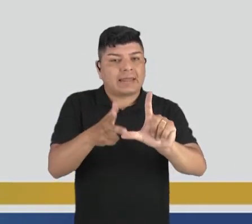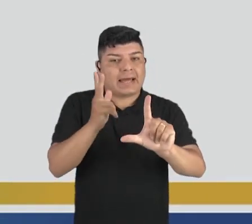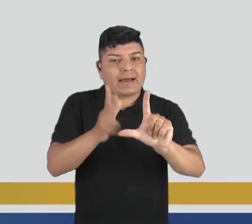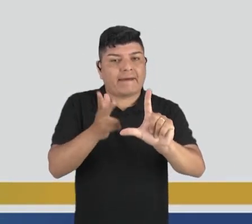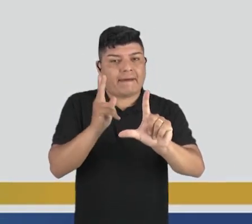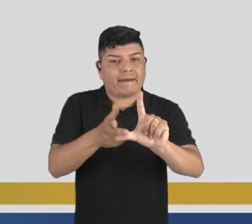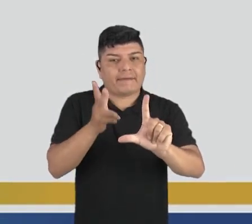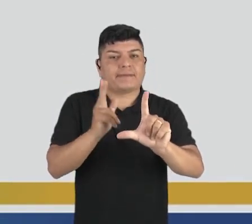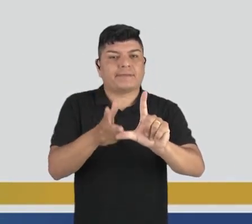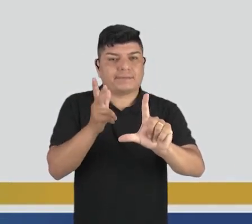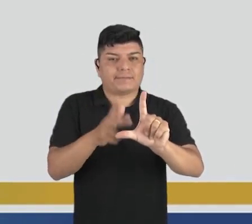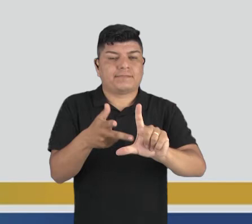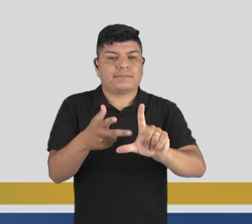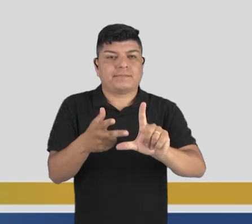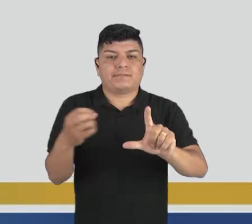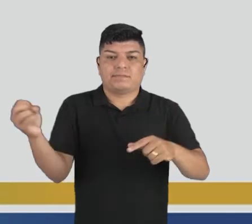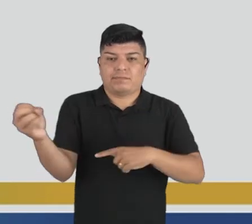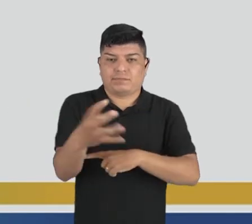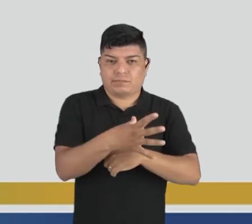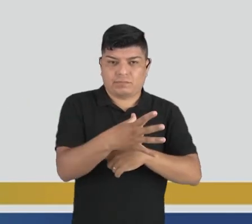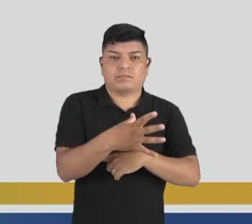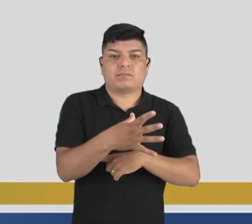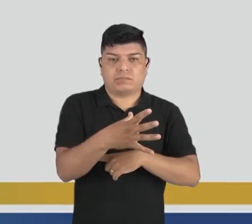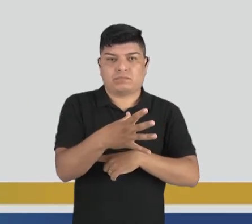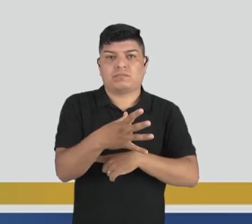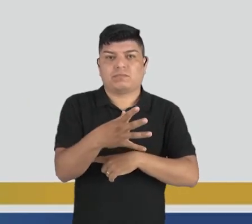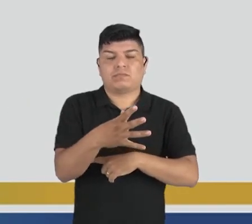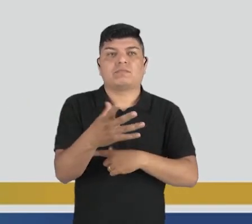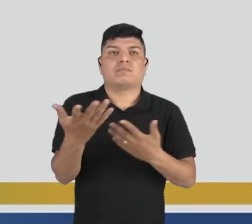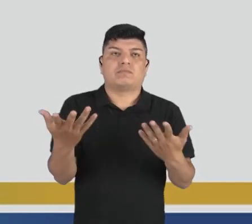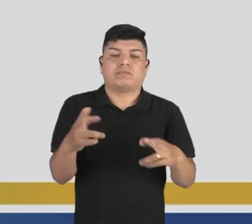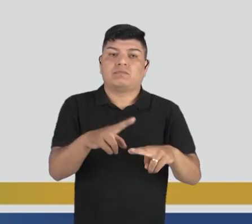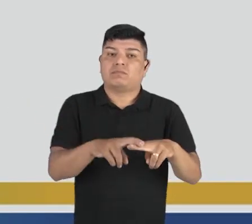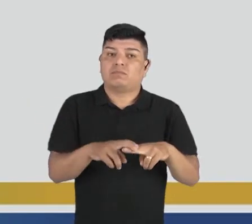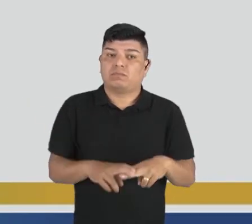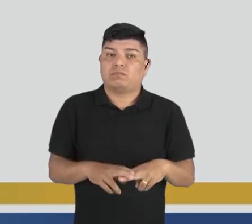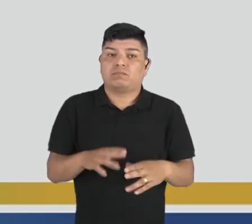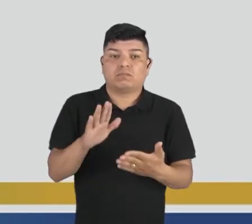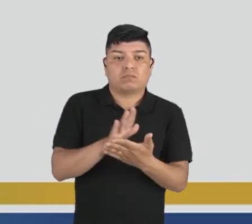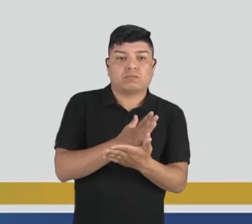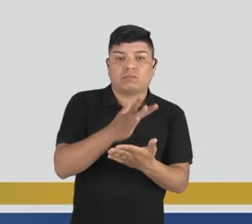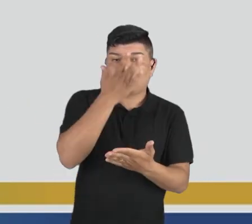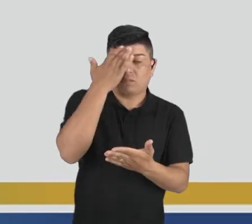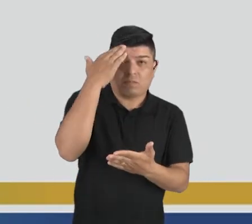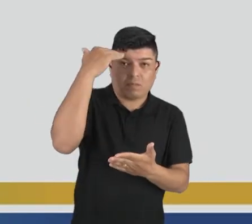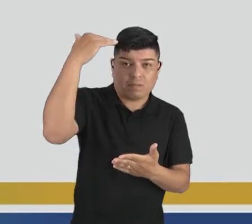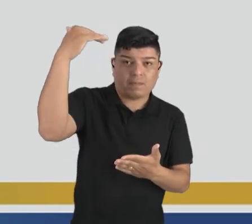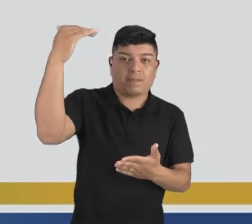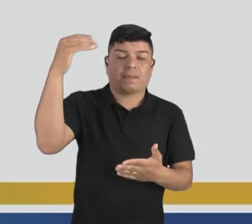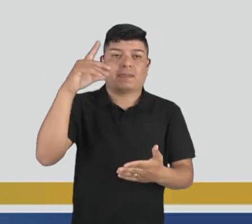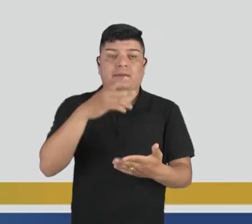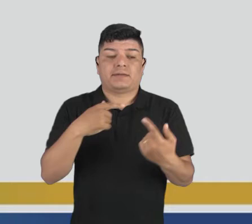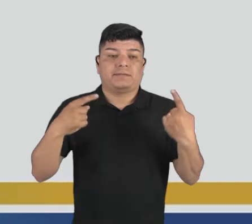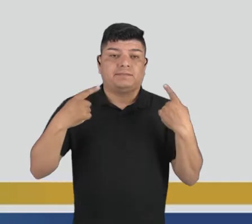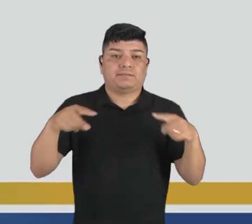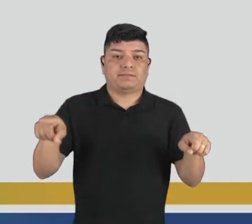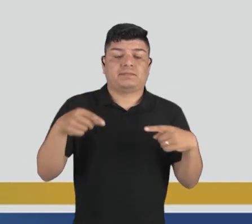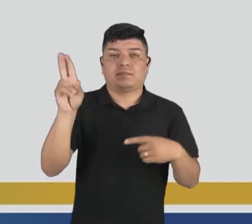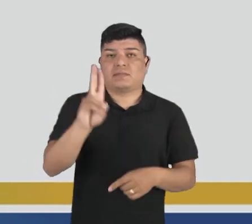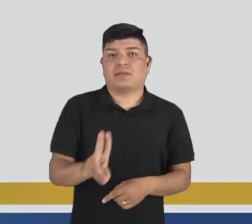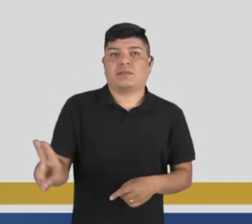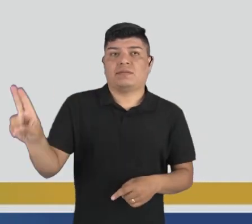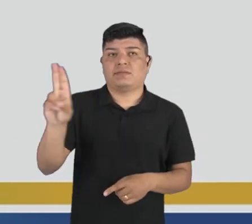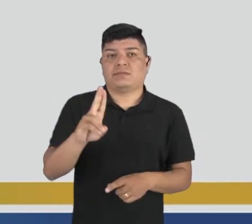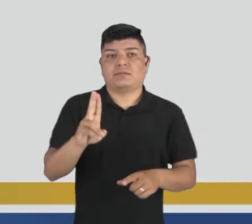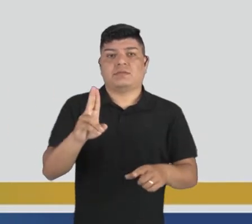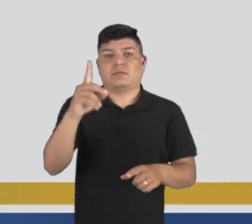acontecendo, lançamento, né? Novo álbum, enfim. Então, algumas celebridades da música, né, que